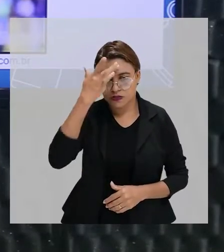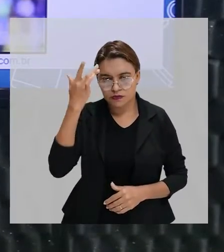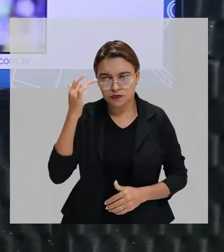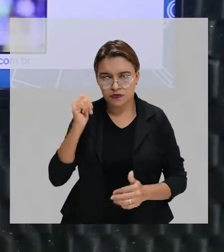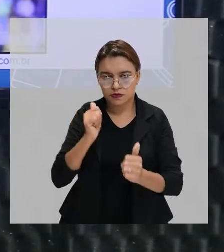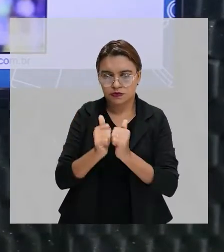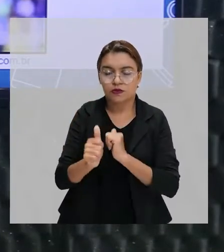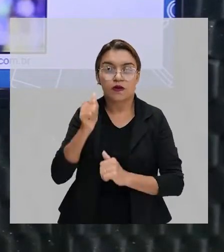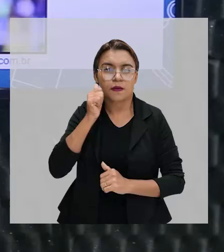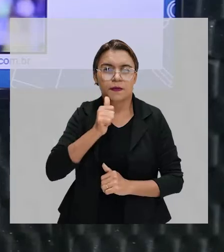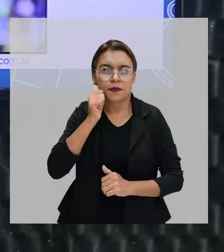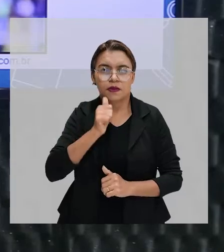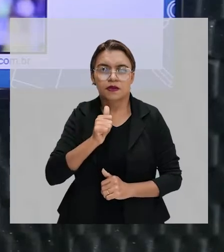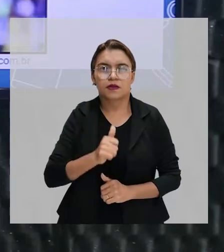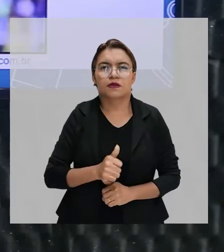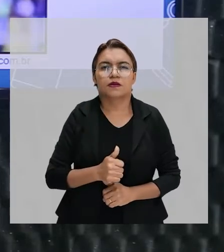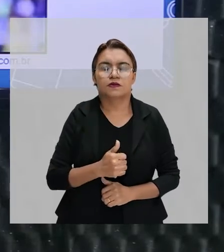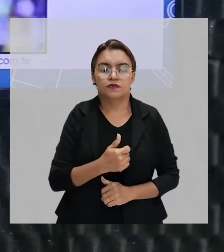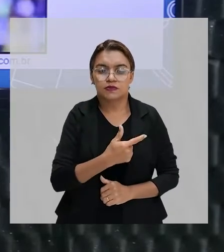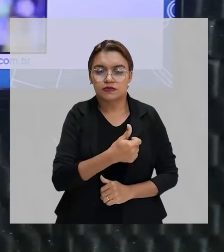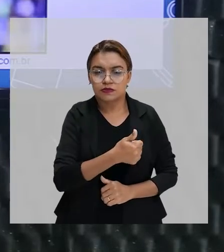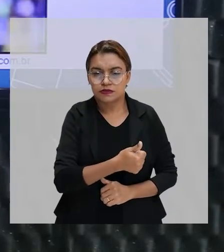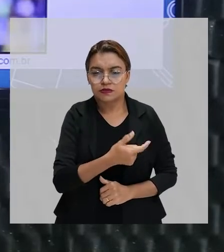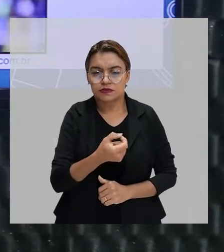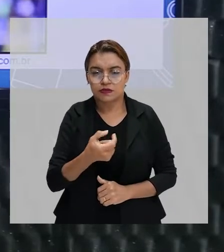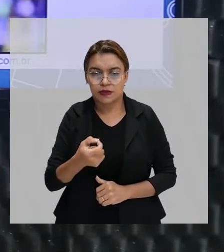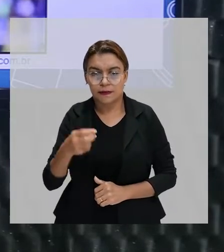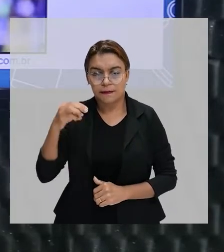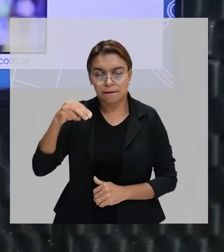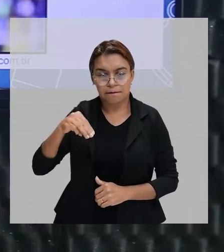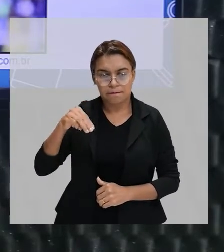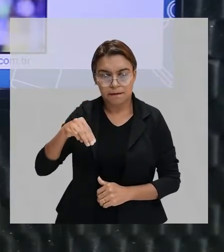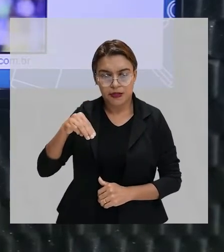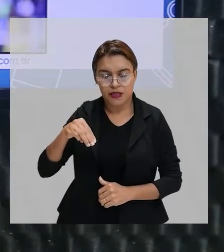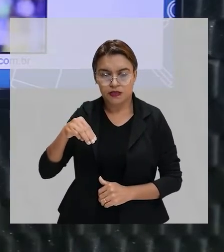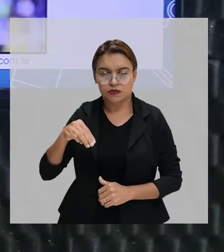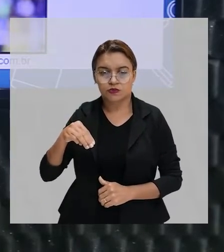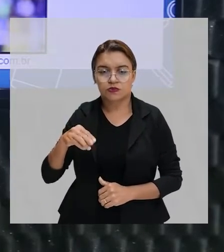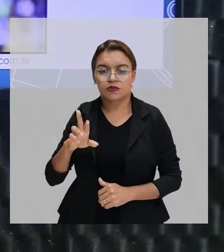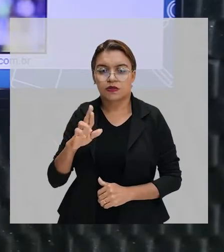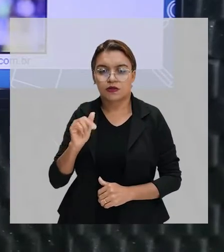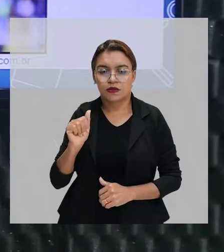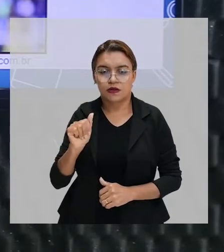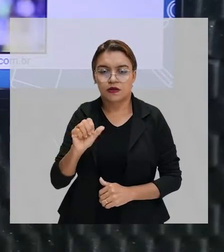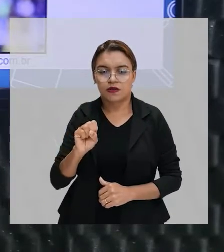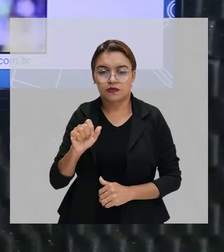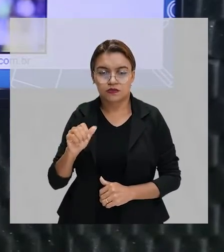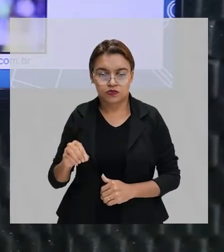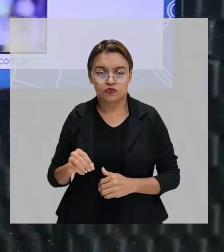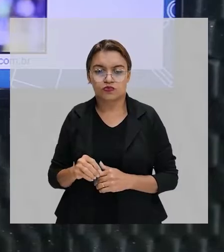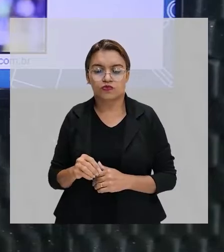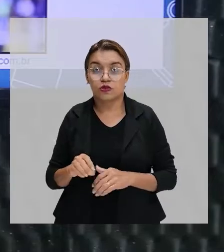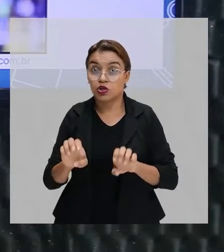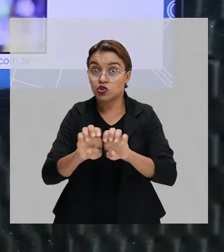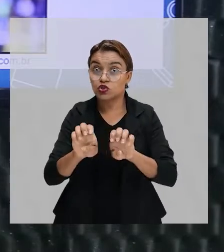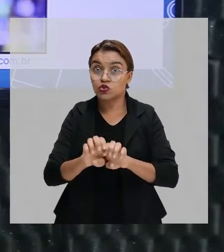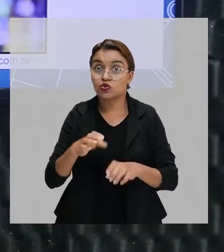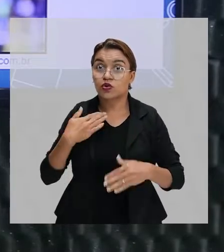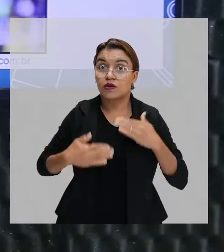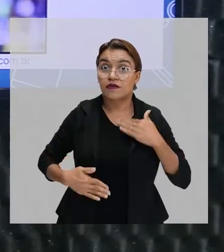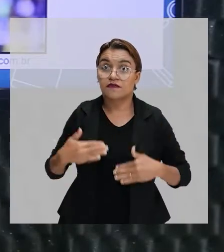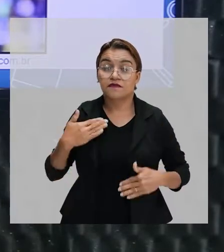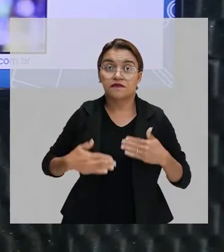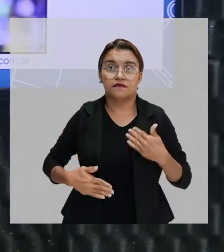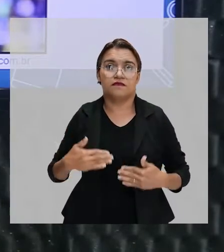dos 100 metros rasos também ó com mais estrutura física delas é uma estrutura física bem forte elas